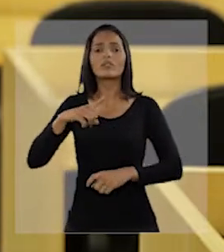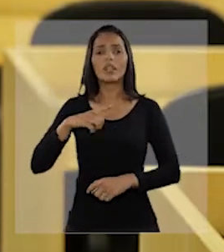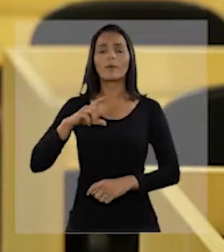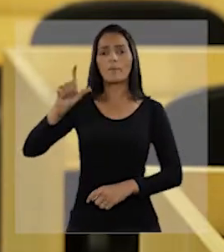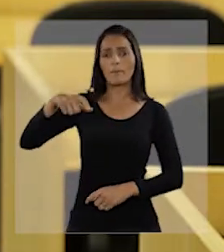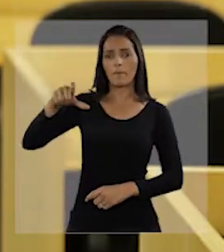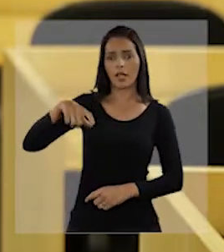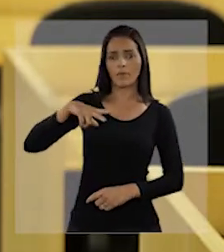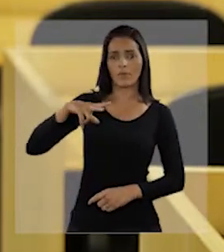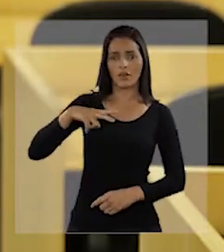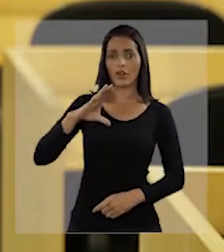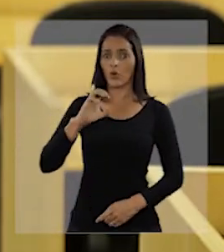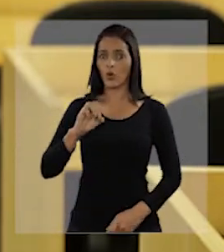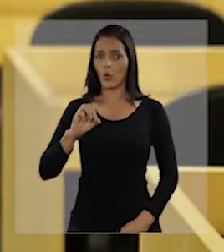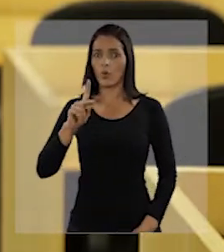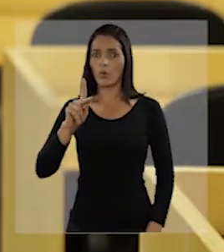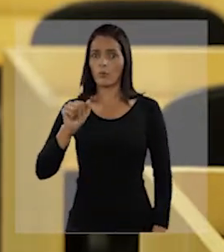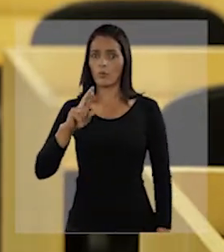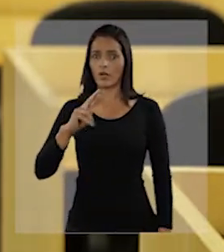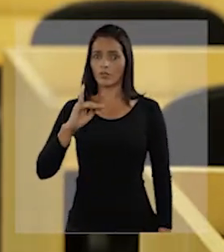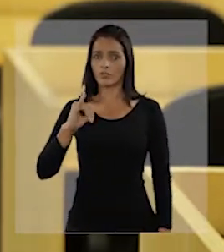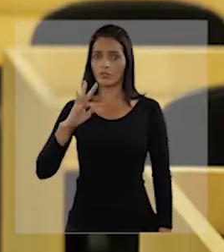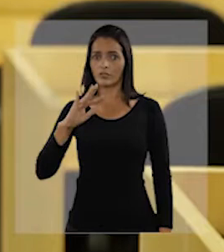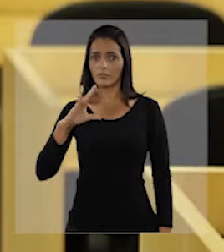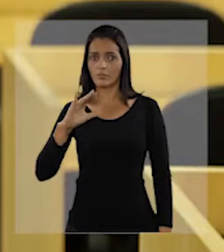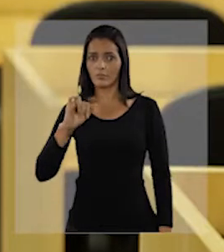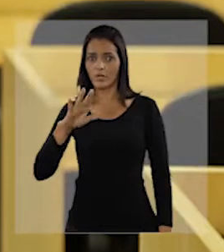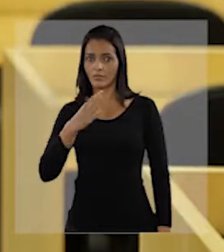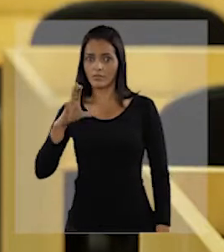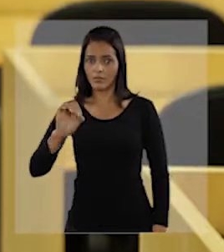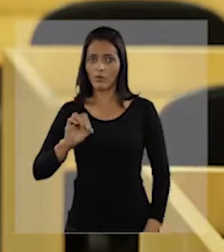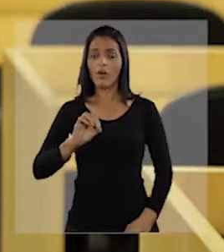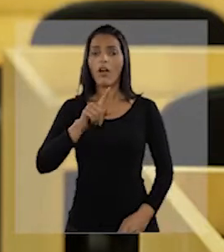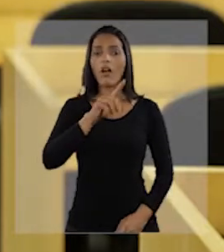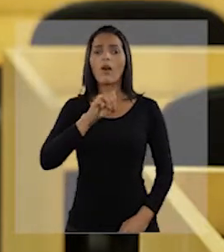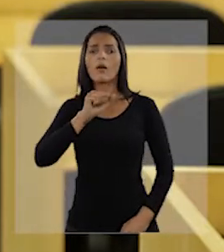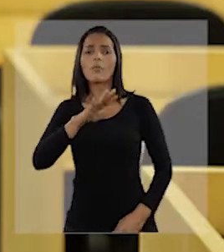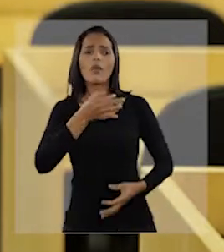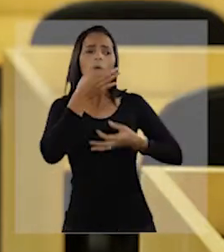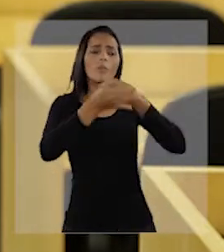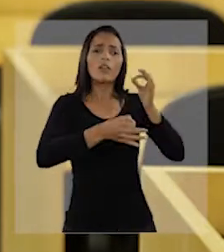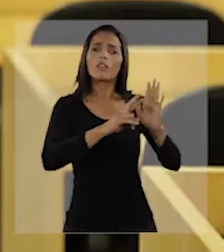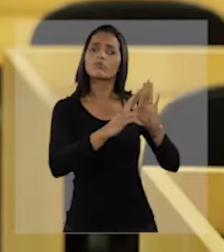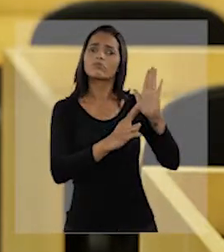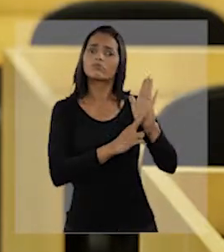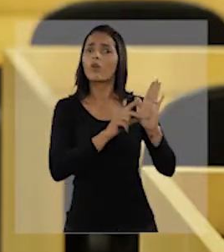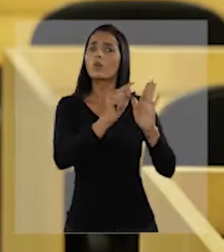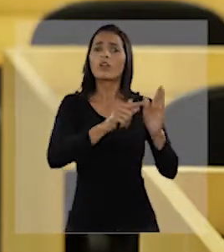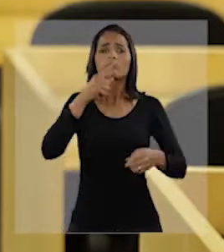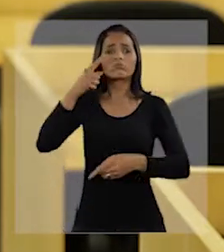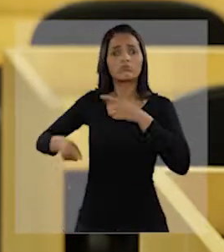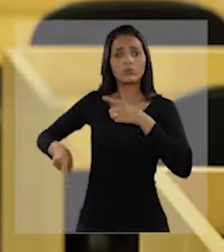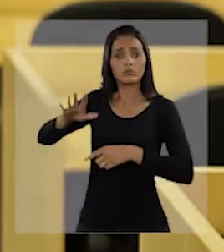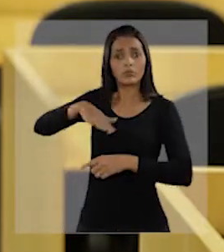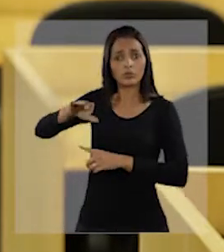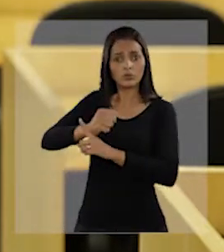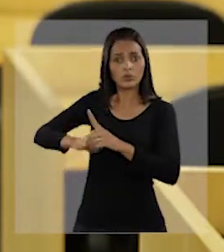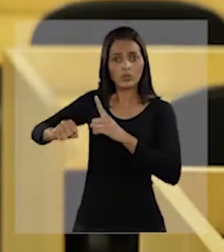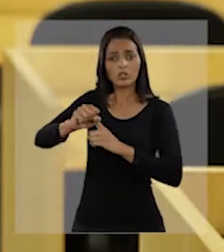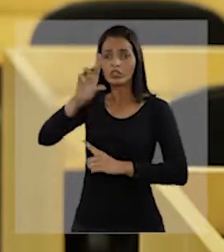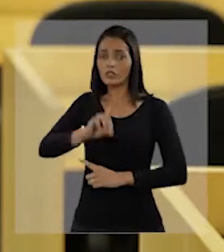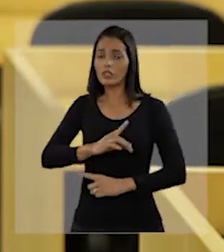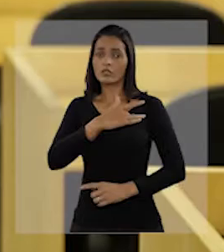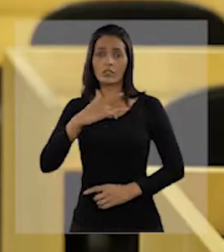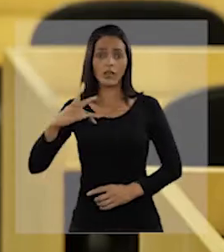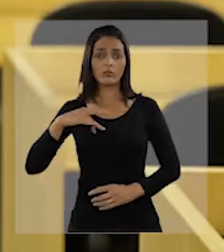em planos com coparticipação. Para a ordem, a resolução restringe a sociedade ao direito à saúde,